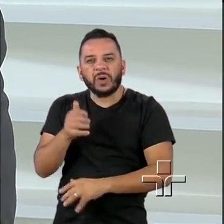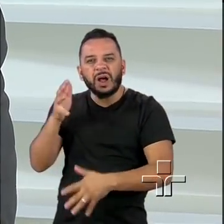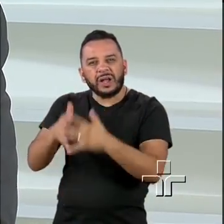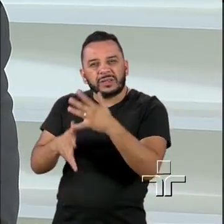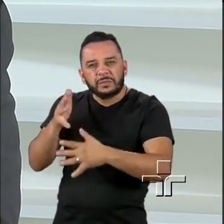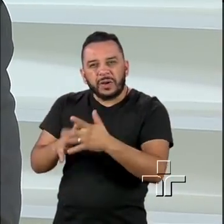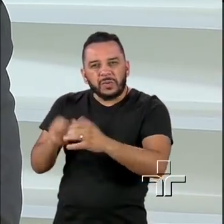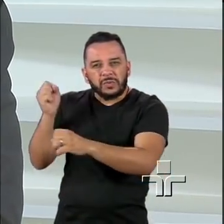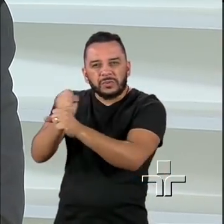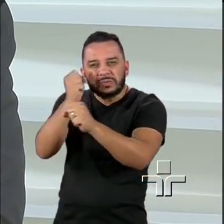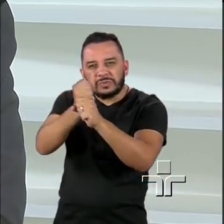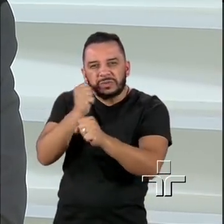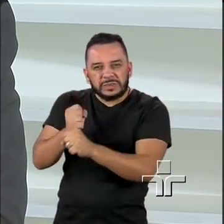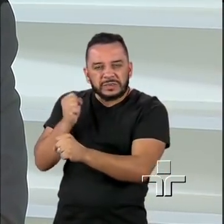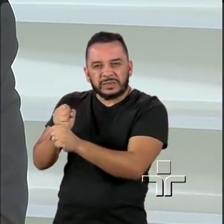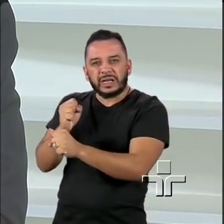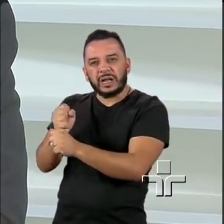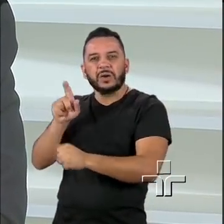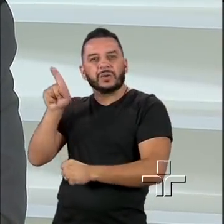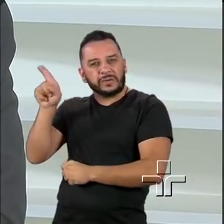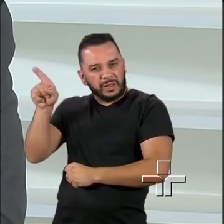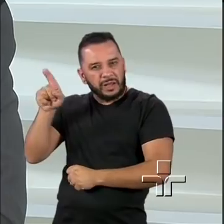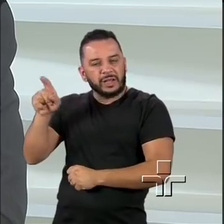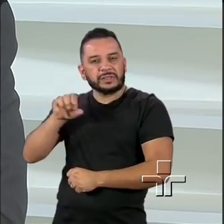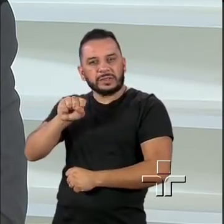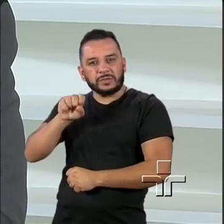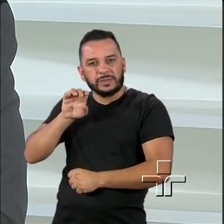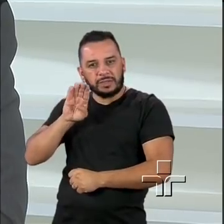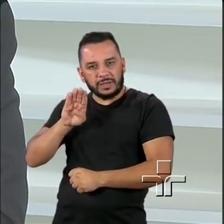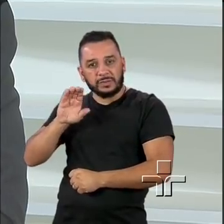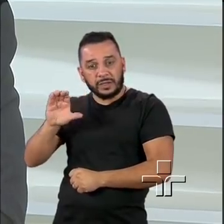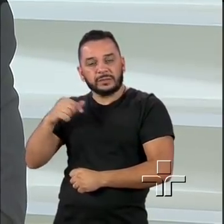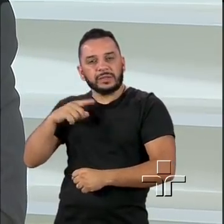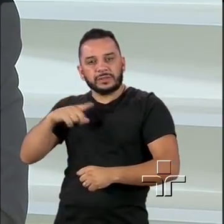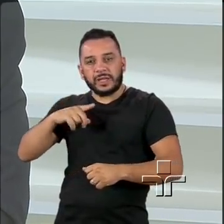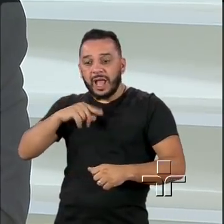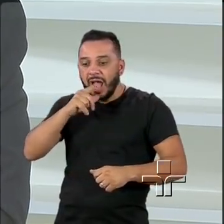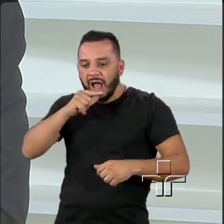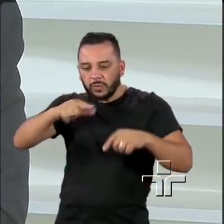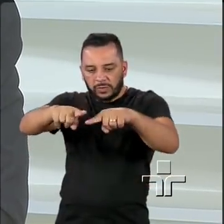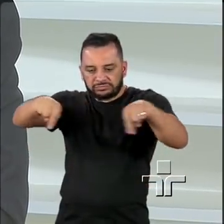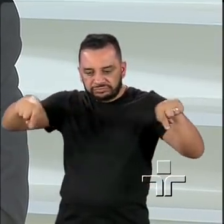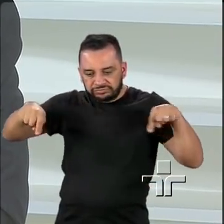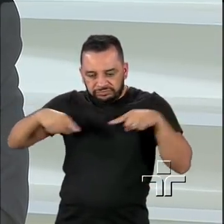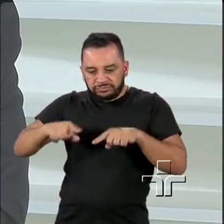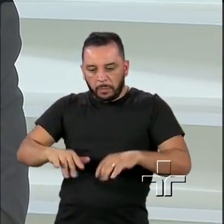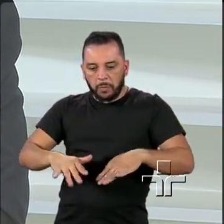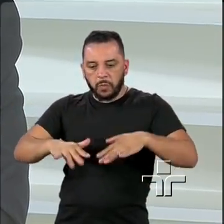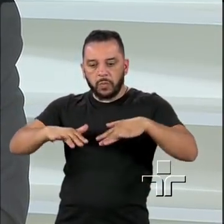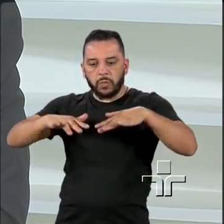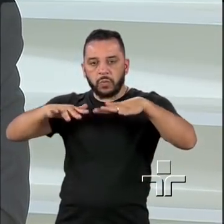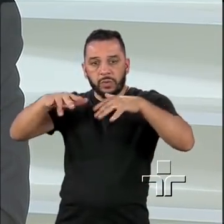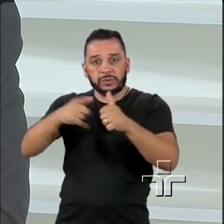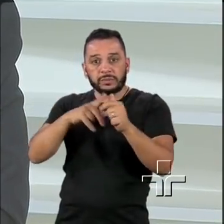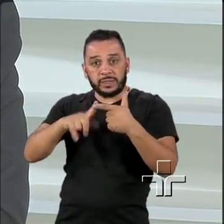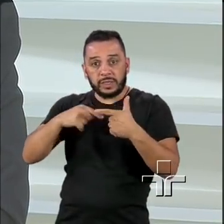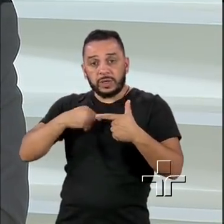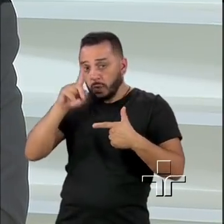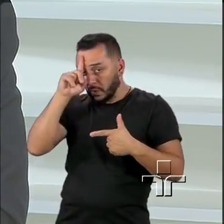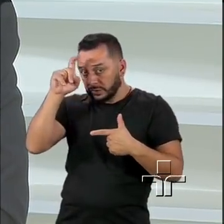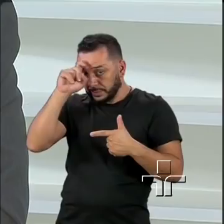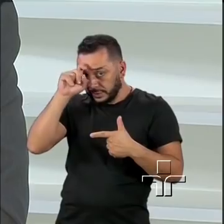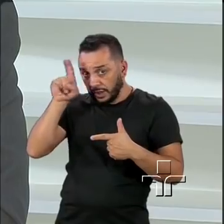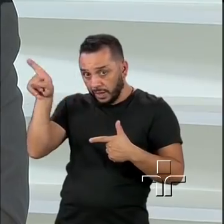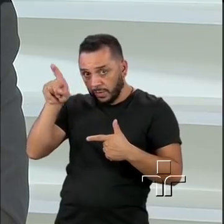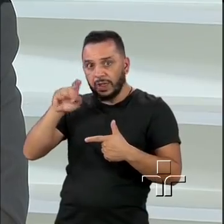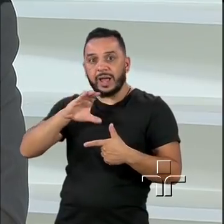obras consideradas vitrines do seu governo. Eu posso citar o Piscinão do Paço lá e o Hospital de Clínicas também. Eu me